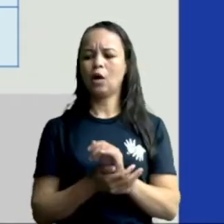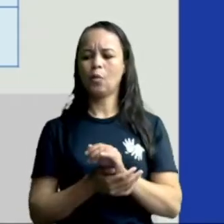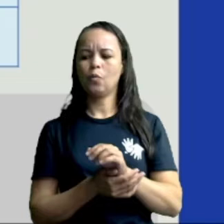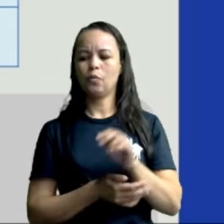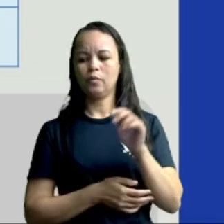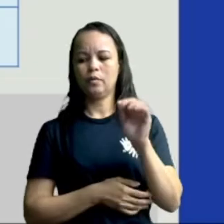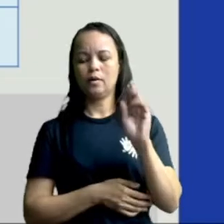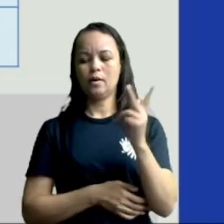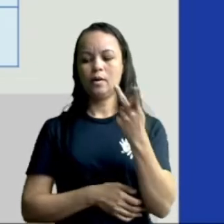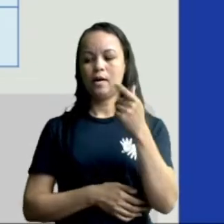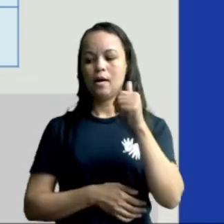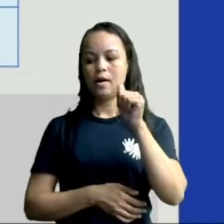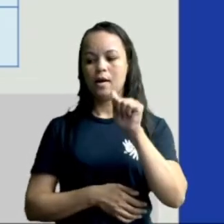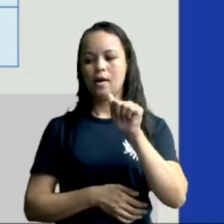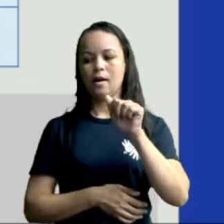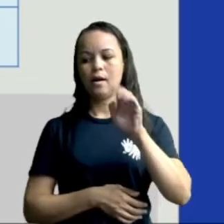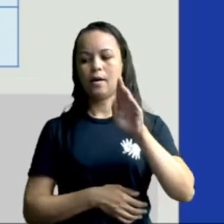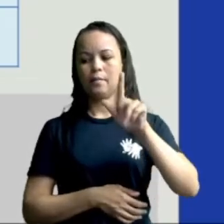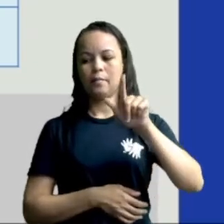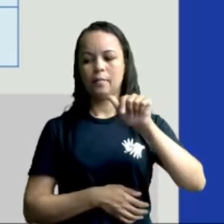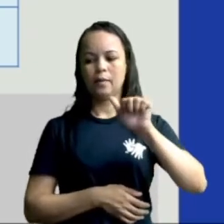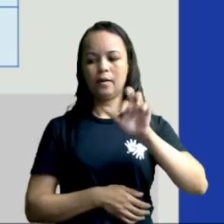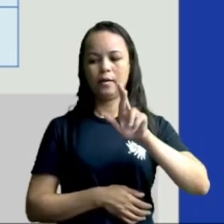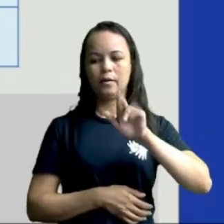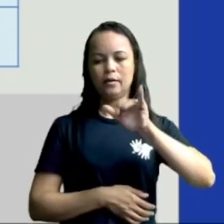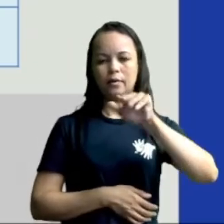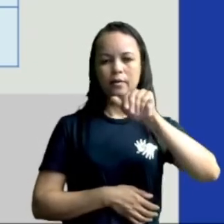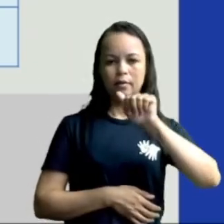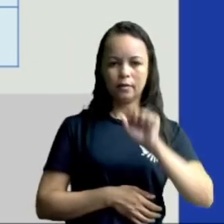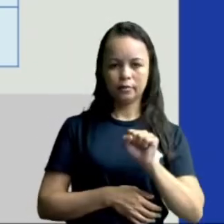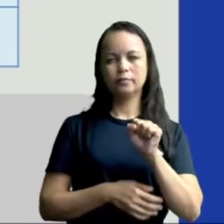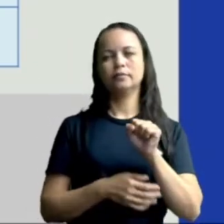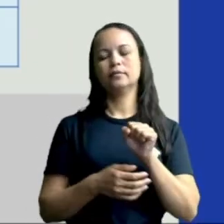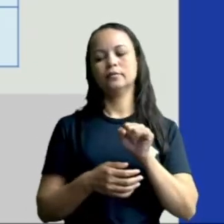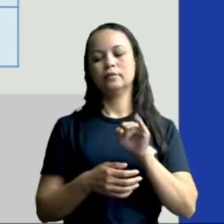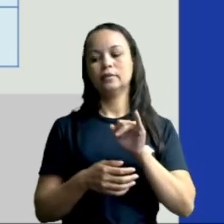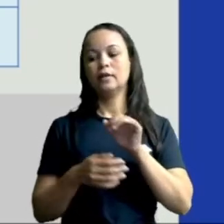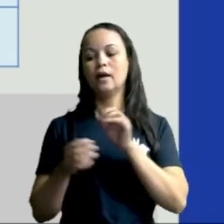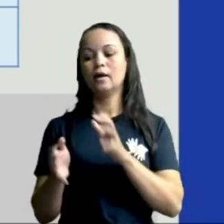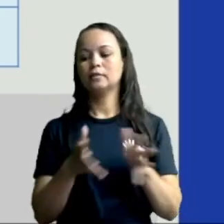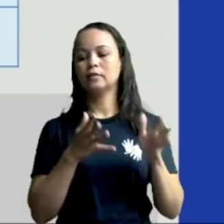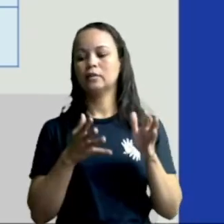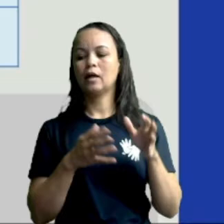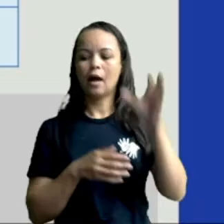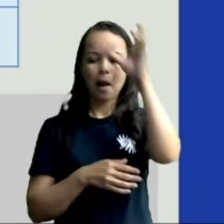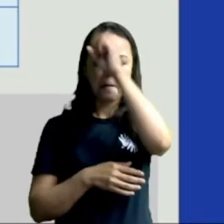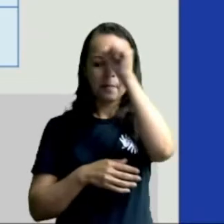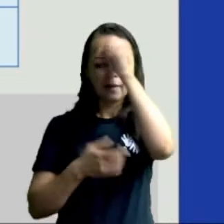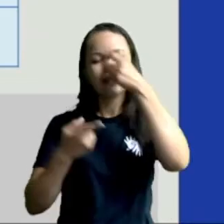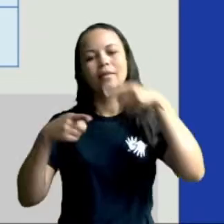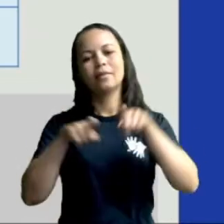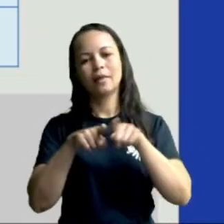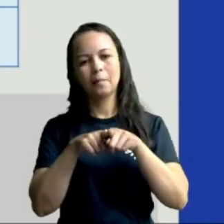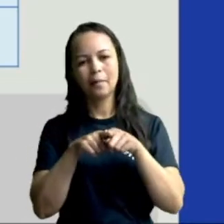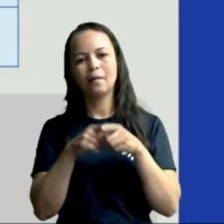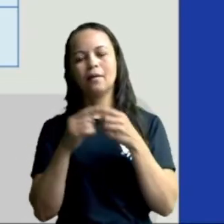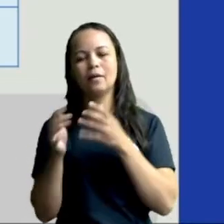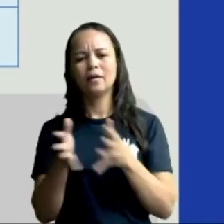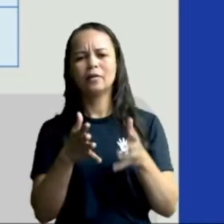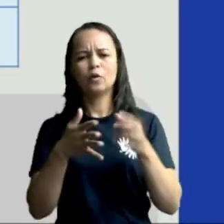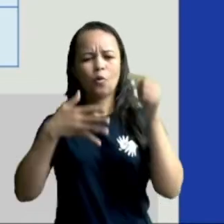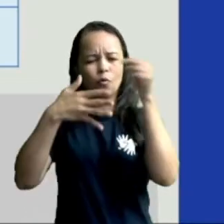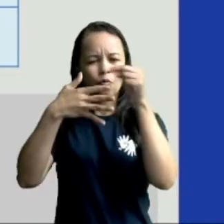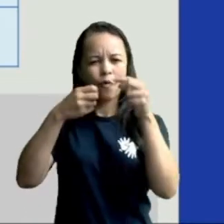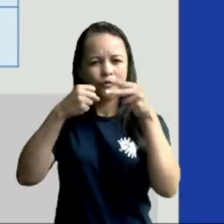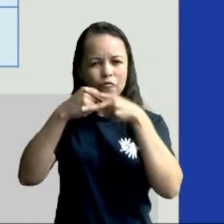ustedes hablarían. Mesma coisa para o verbo aprender. A gente repete o verbo do jeitinho